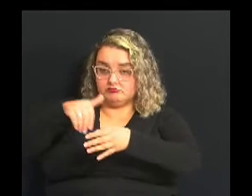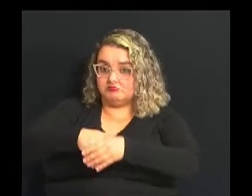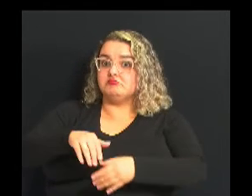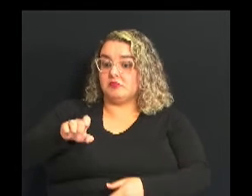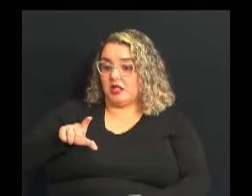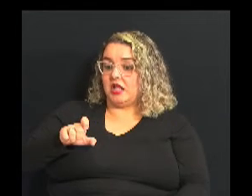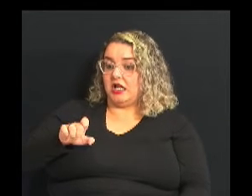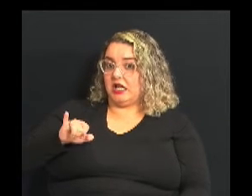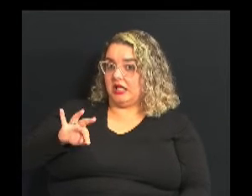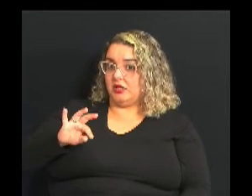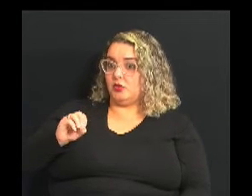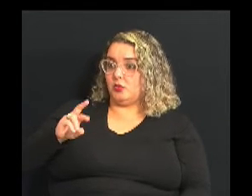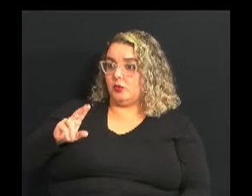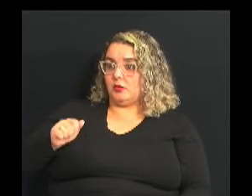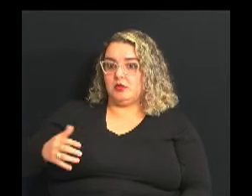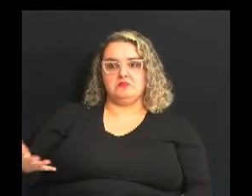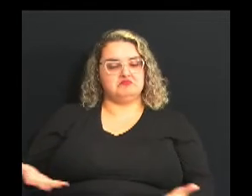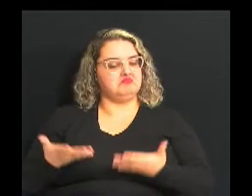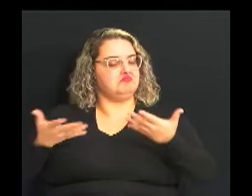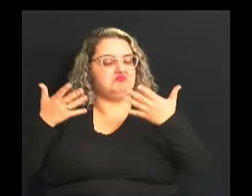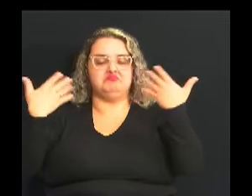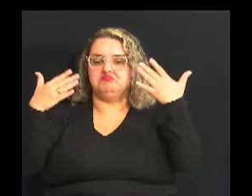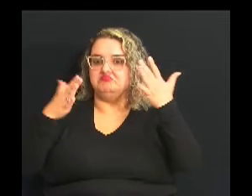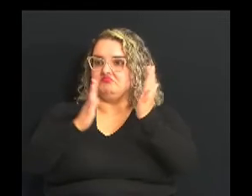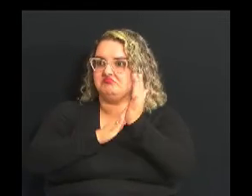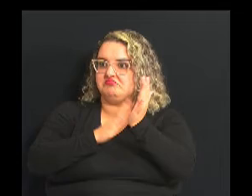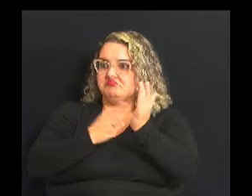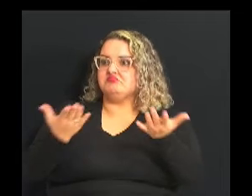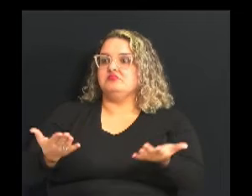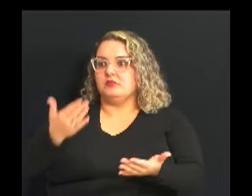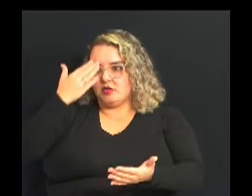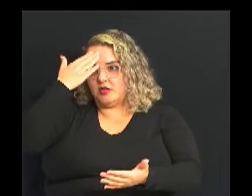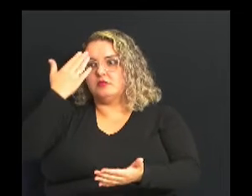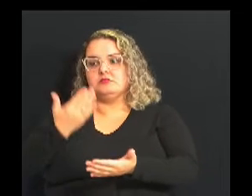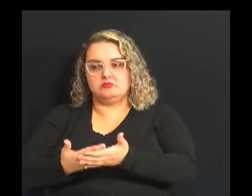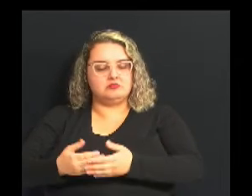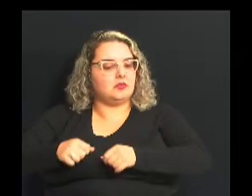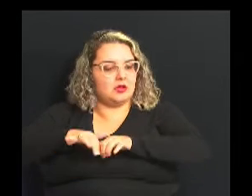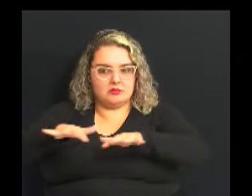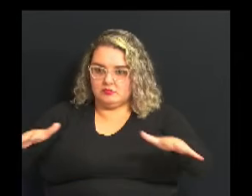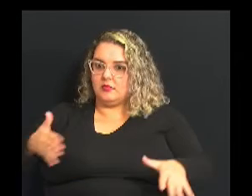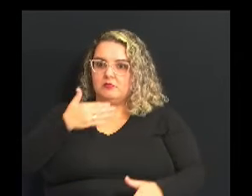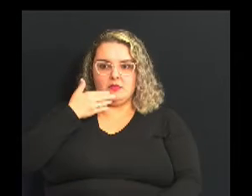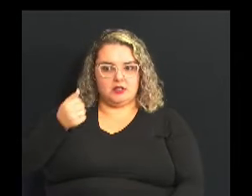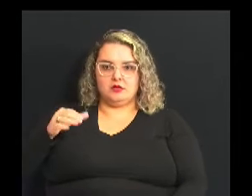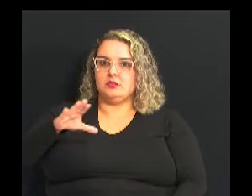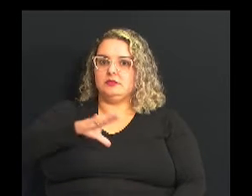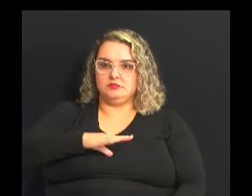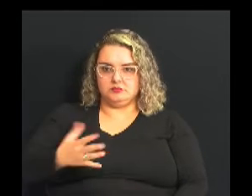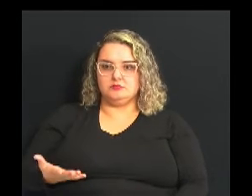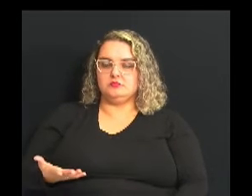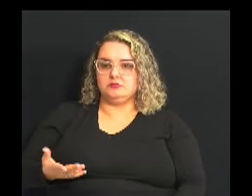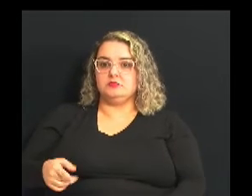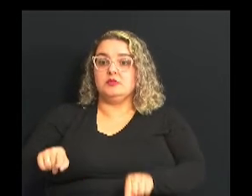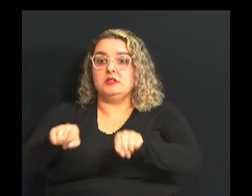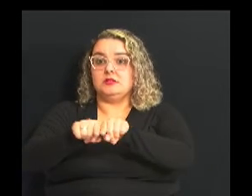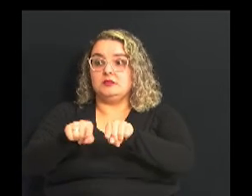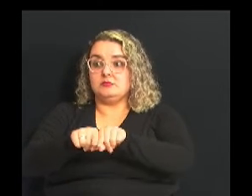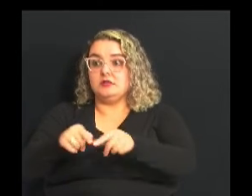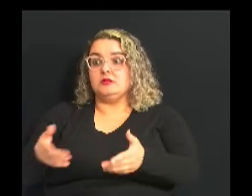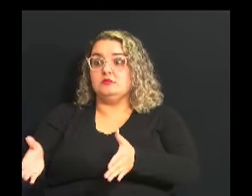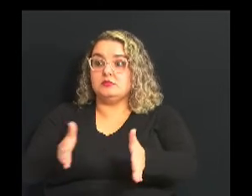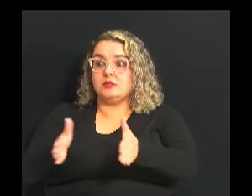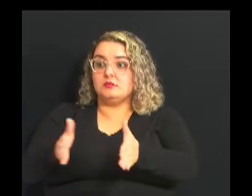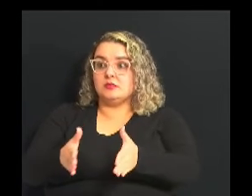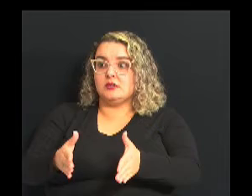elogia constantemente as nossas coberturas, eles acreditam que seja a melhor cobertura da cidade. Além de, recentemente, acho que